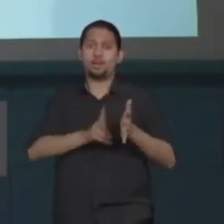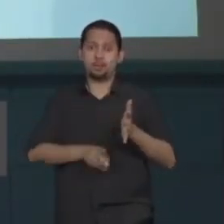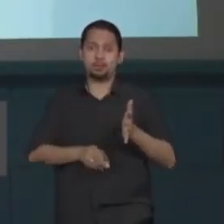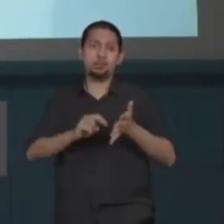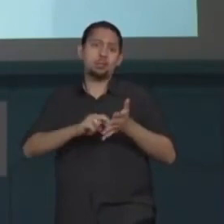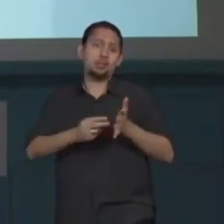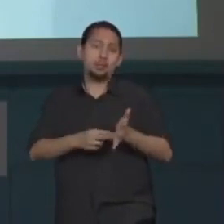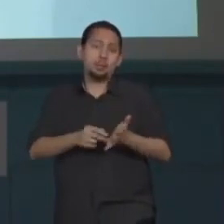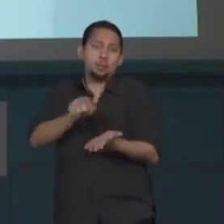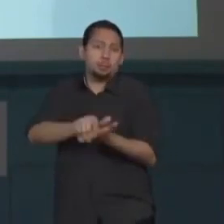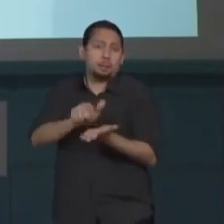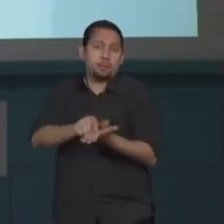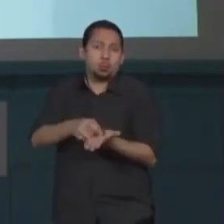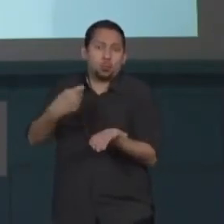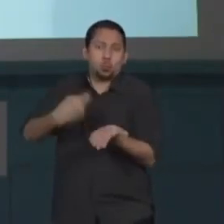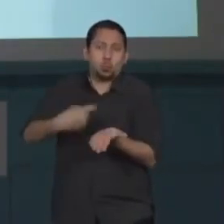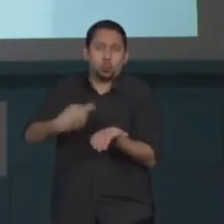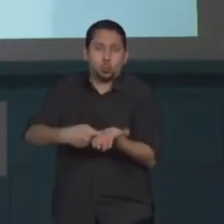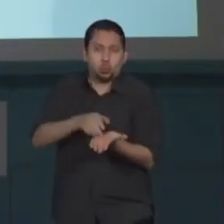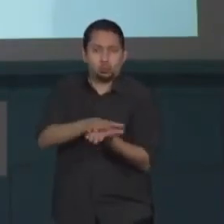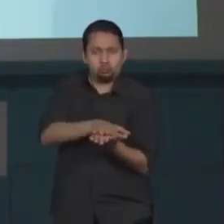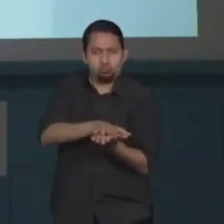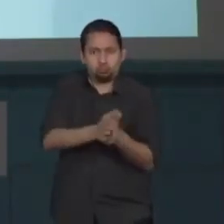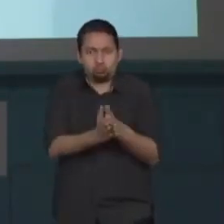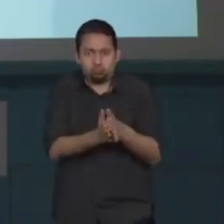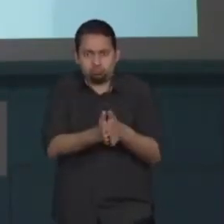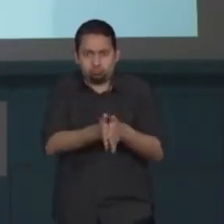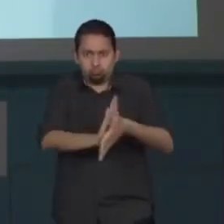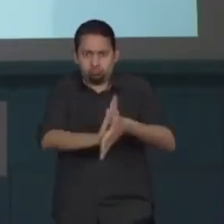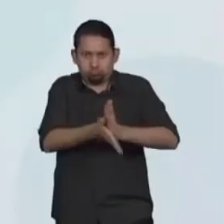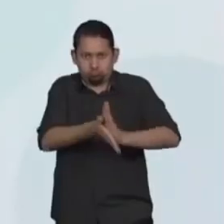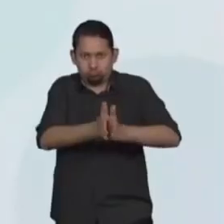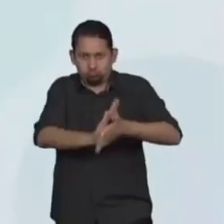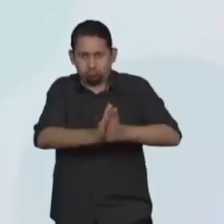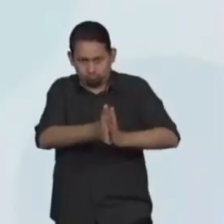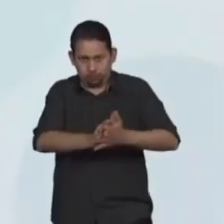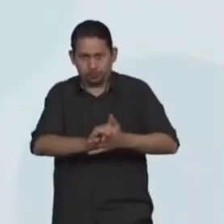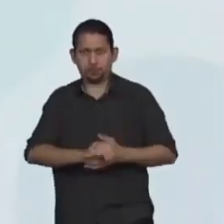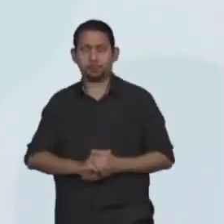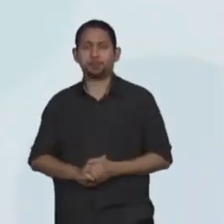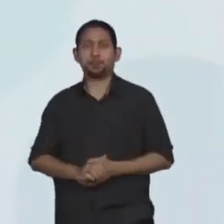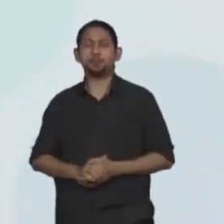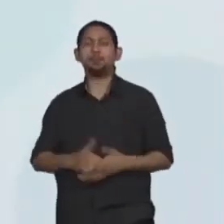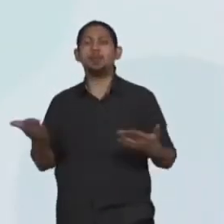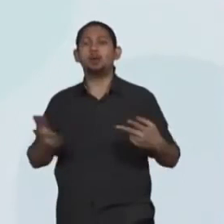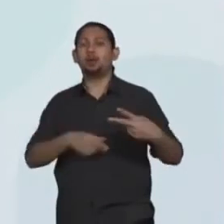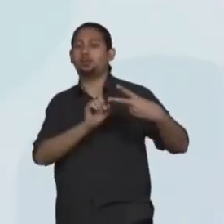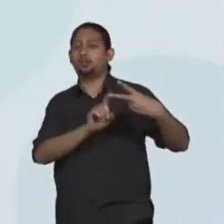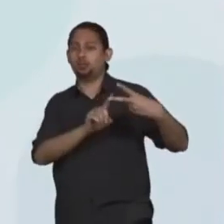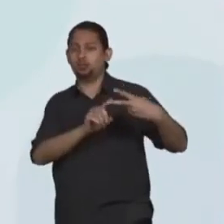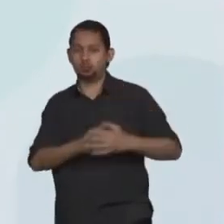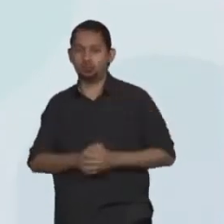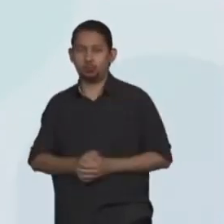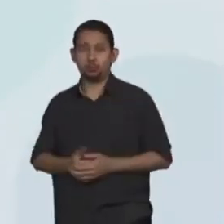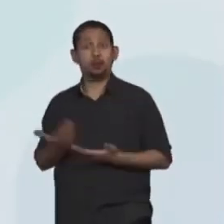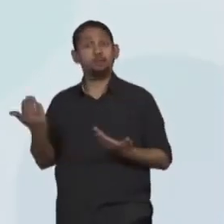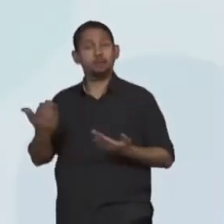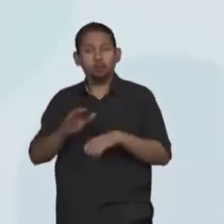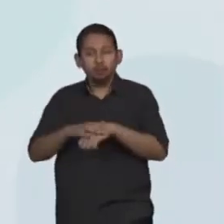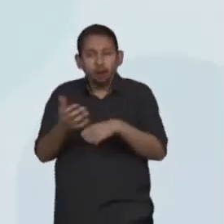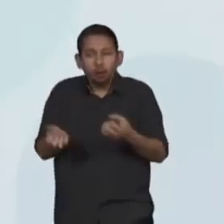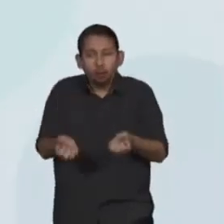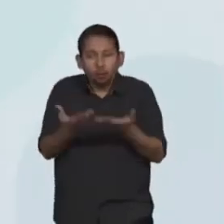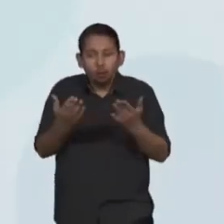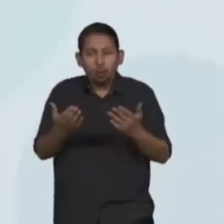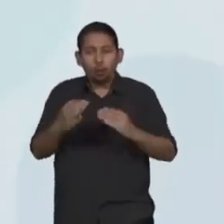papelão ali mesmo, que é o papelão que vai ser utilizado nas pernas do robô. O passo 2. O passo 2 é o corpo de papelão. Para o